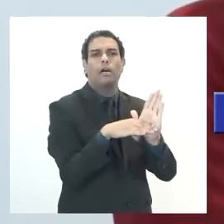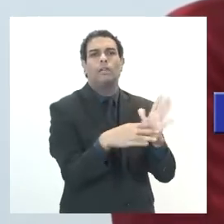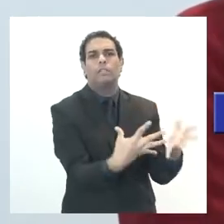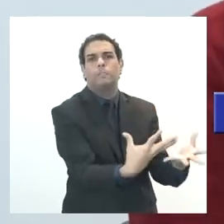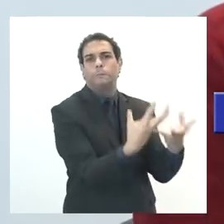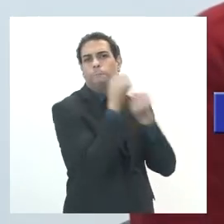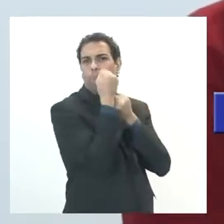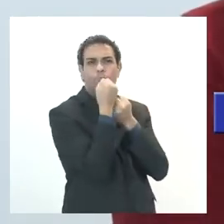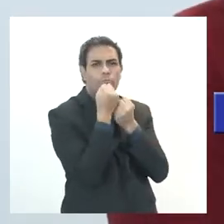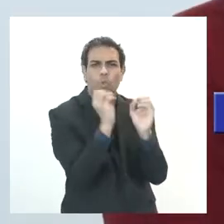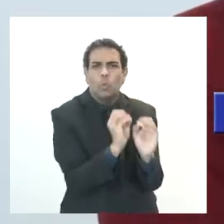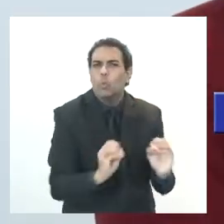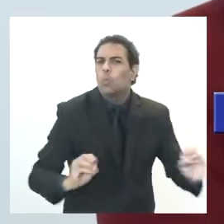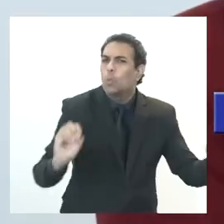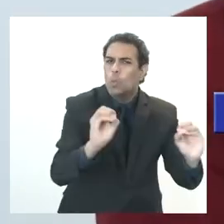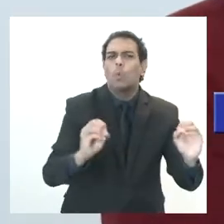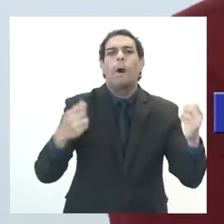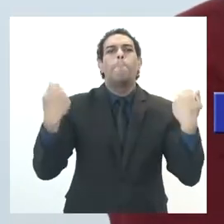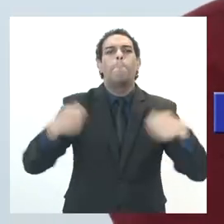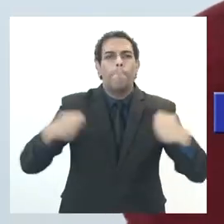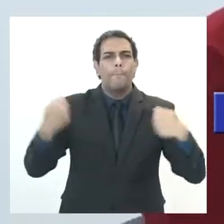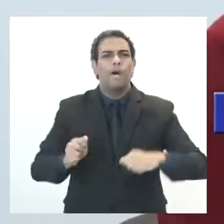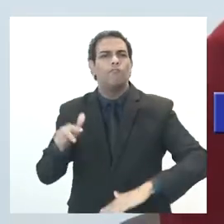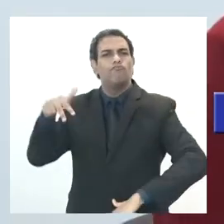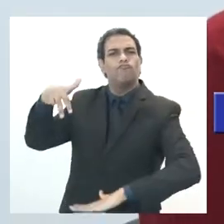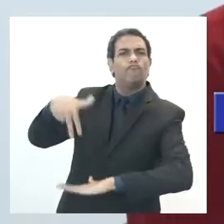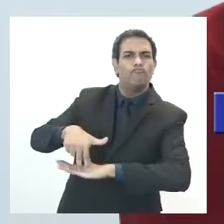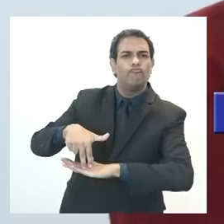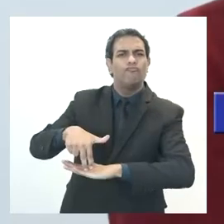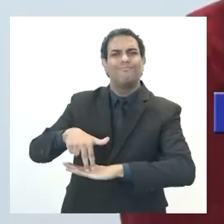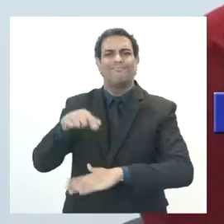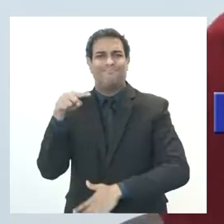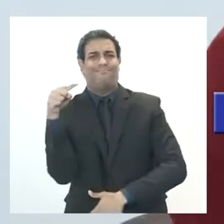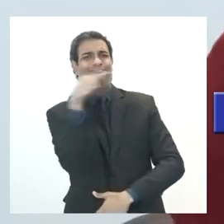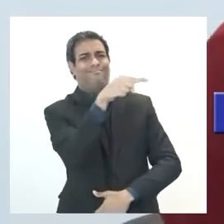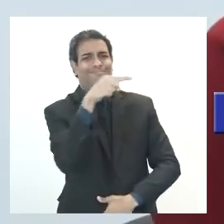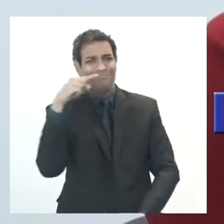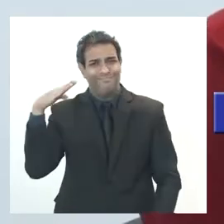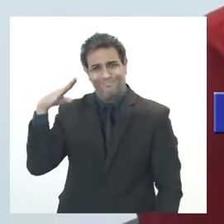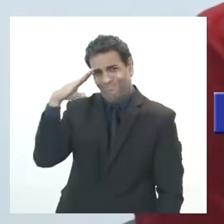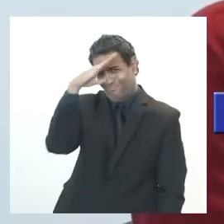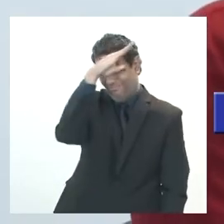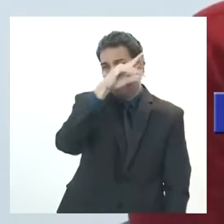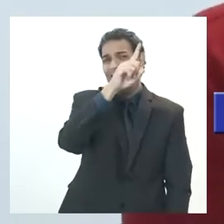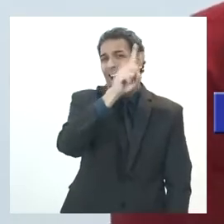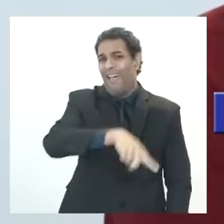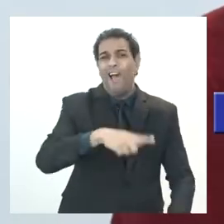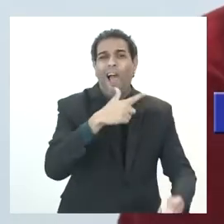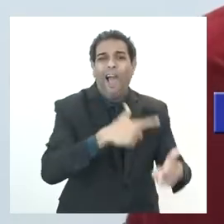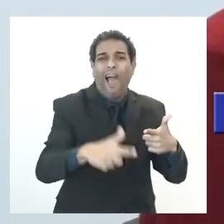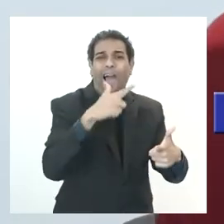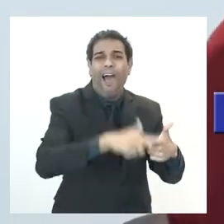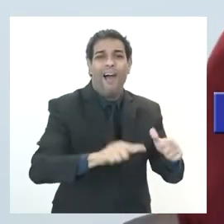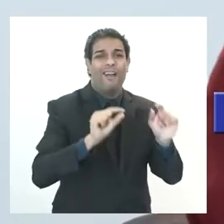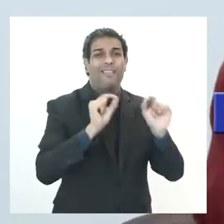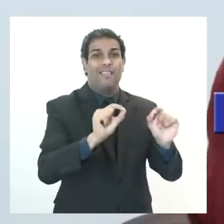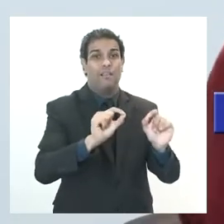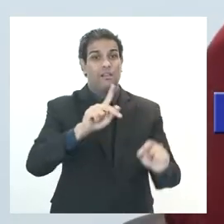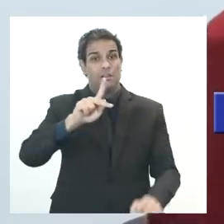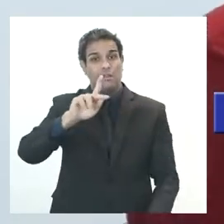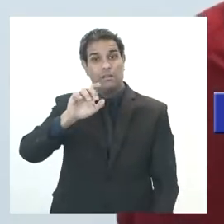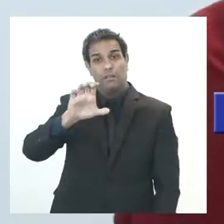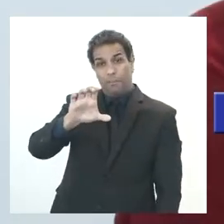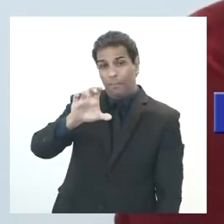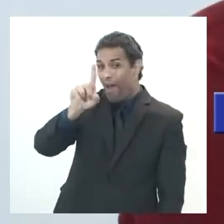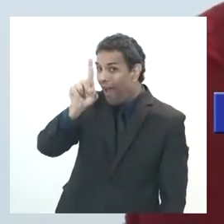ou assédio com relação a isso a gente vê o que que é esse governo negacionismo e essa pé 32 então a